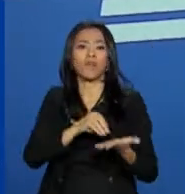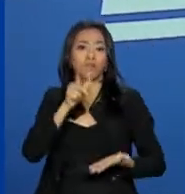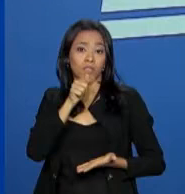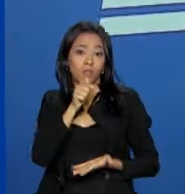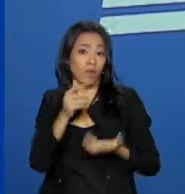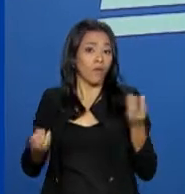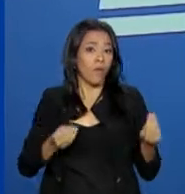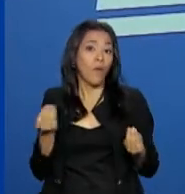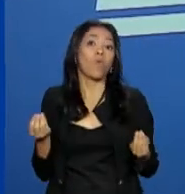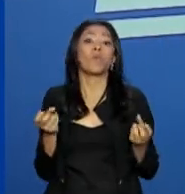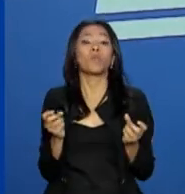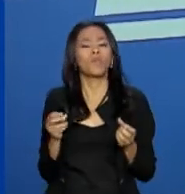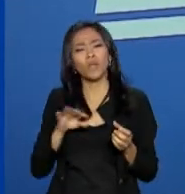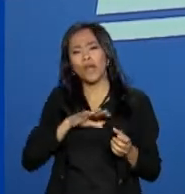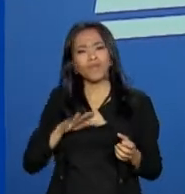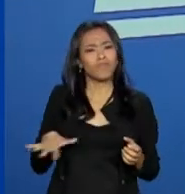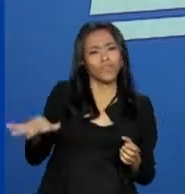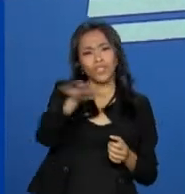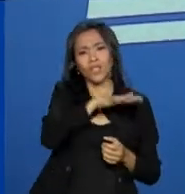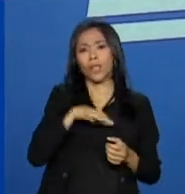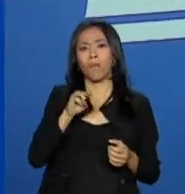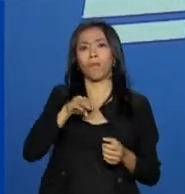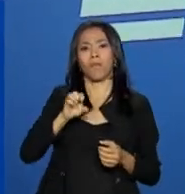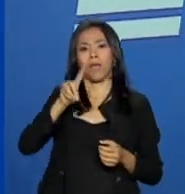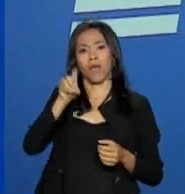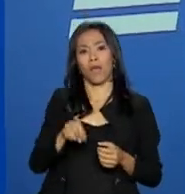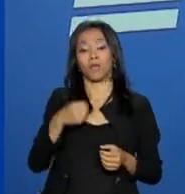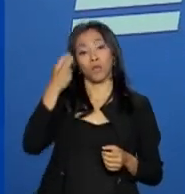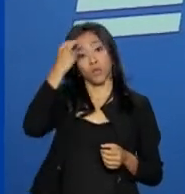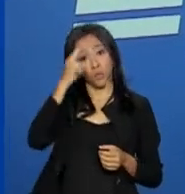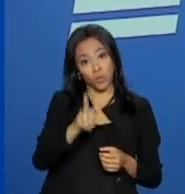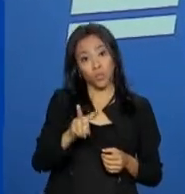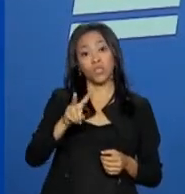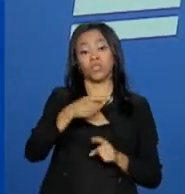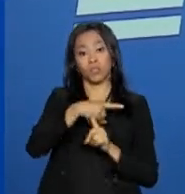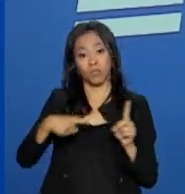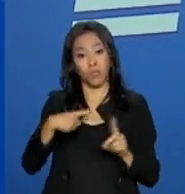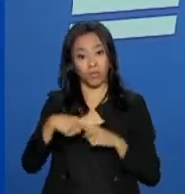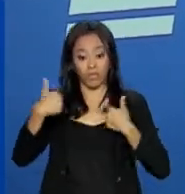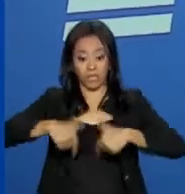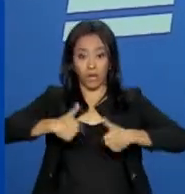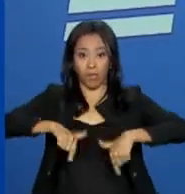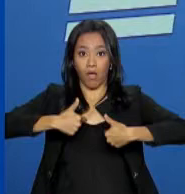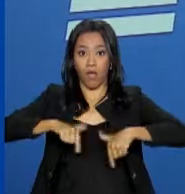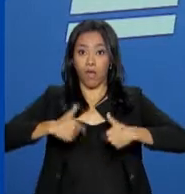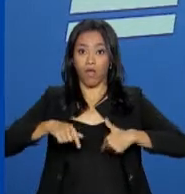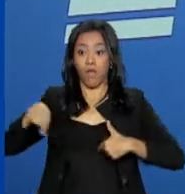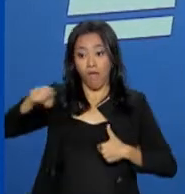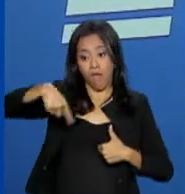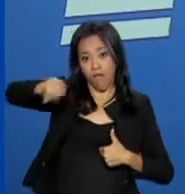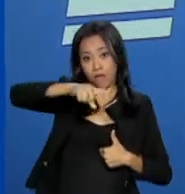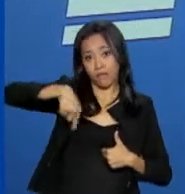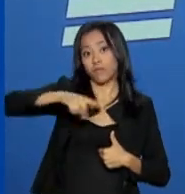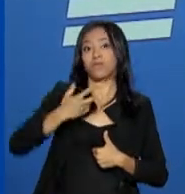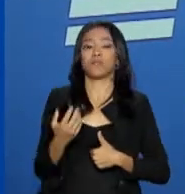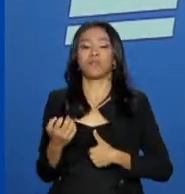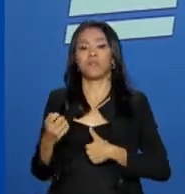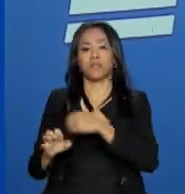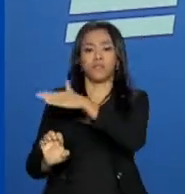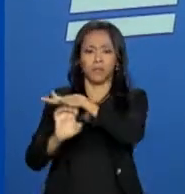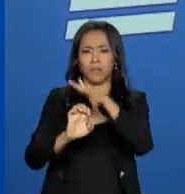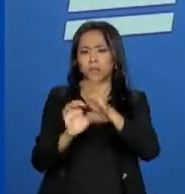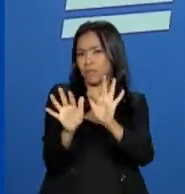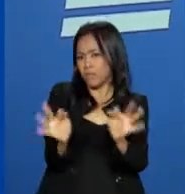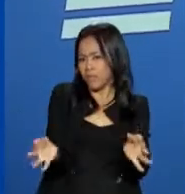negócios e para o mercado em geral. Através de 2 dias e meio de trabalho, esses empreendedores, essas startups, participaram de um processo